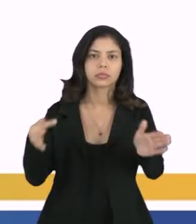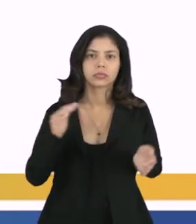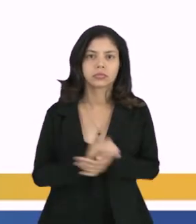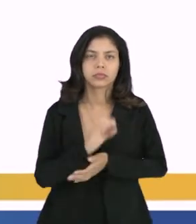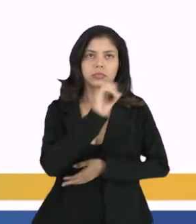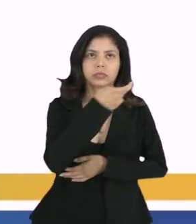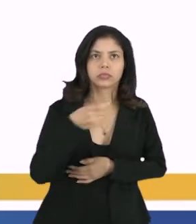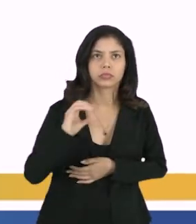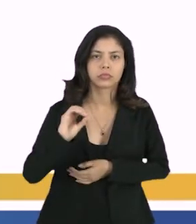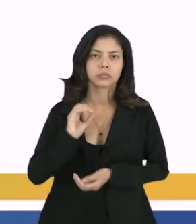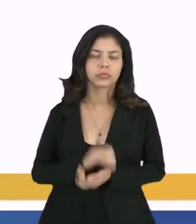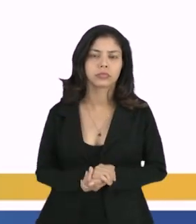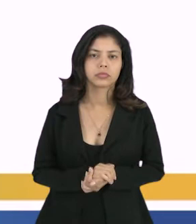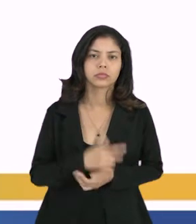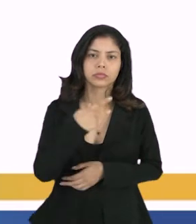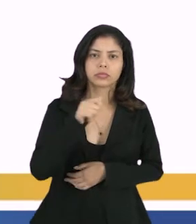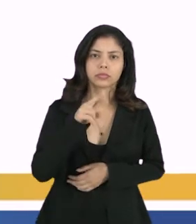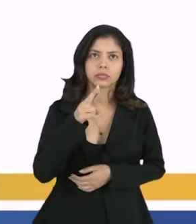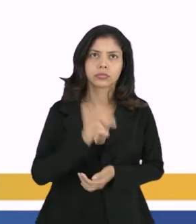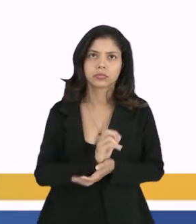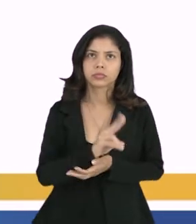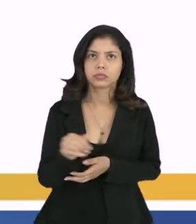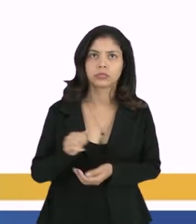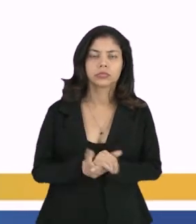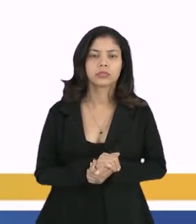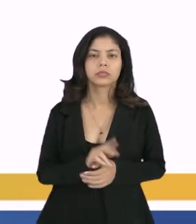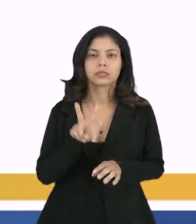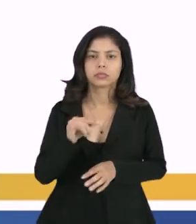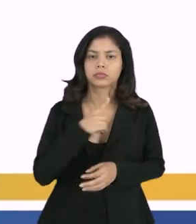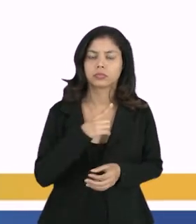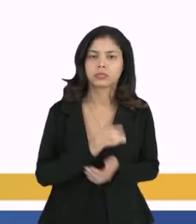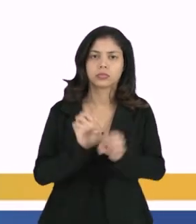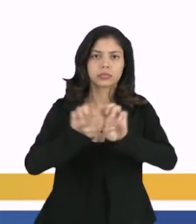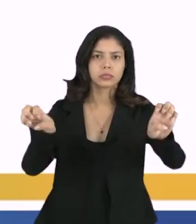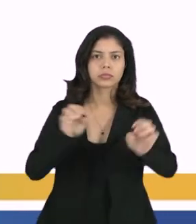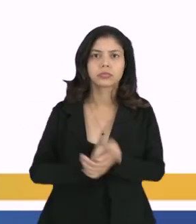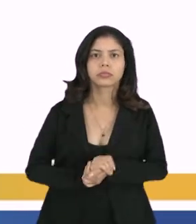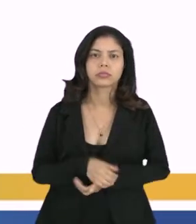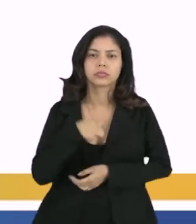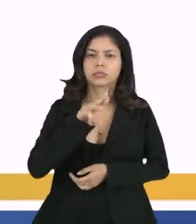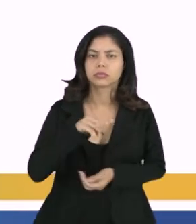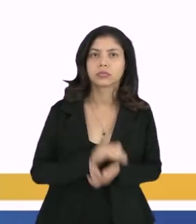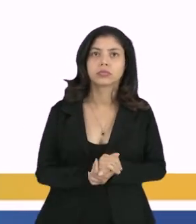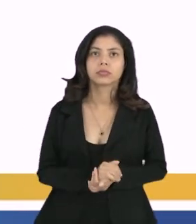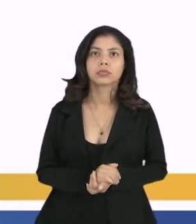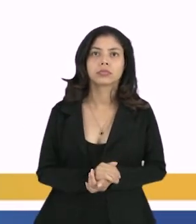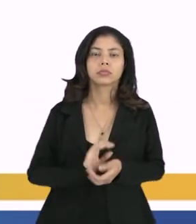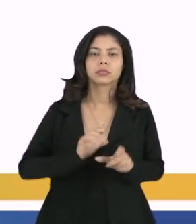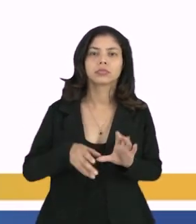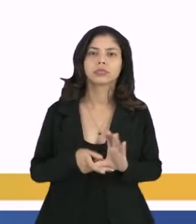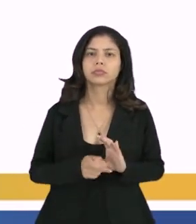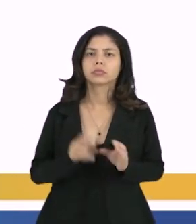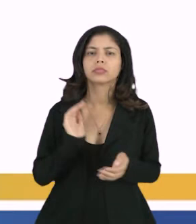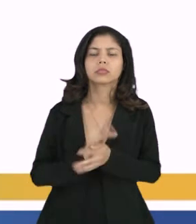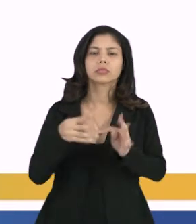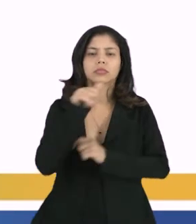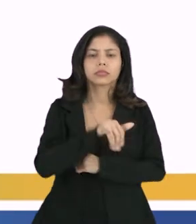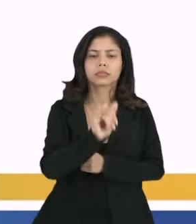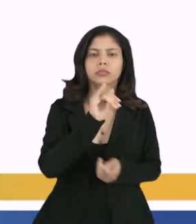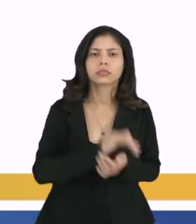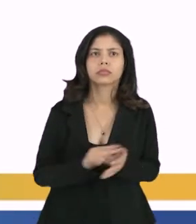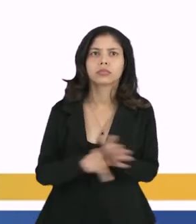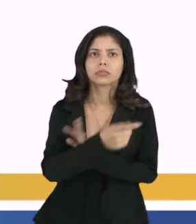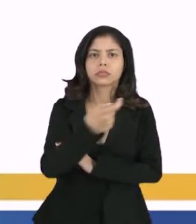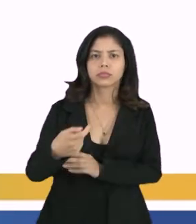x0, tal que esse par vai ser solução dessa equação. Então, quem vai ser a componente y em termos da